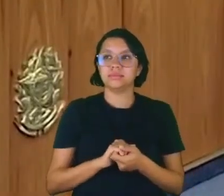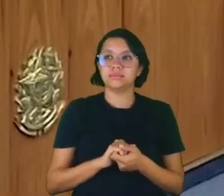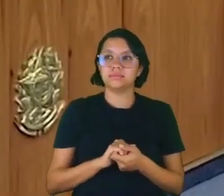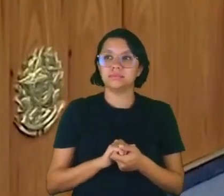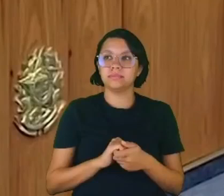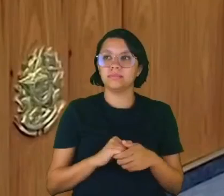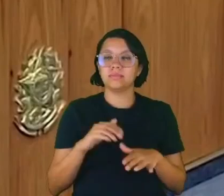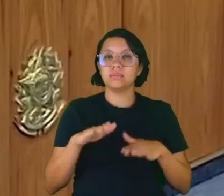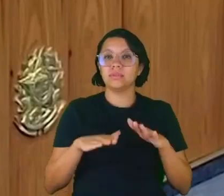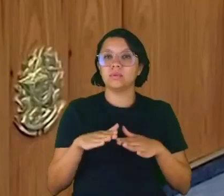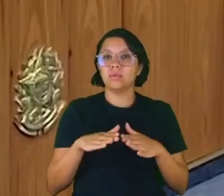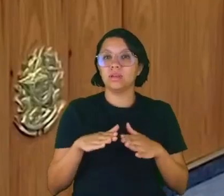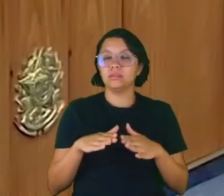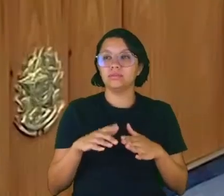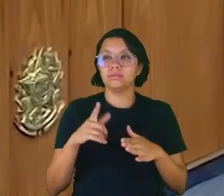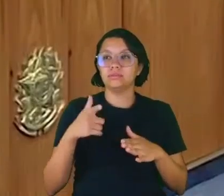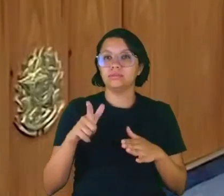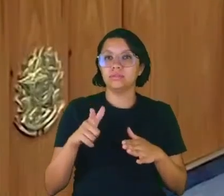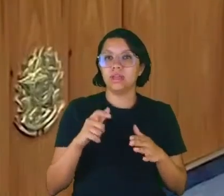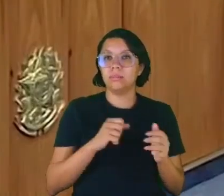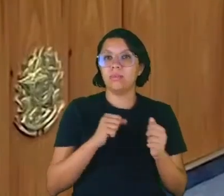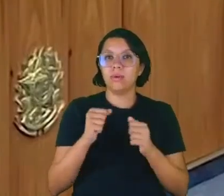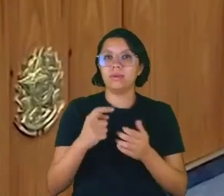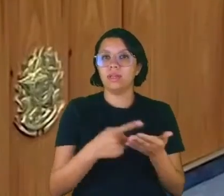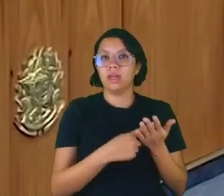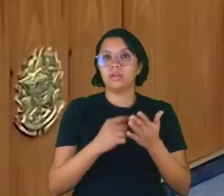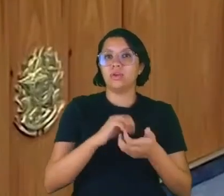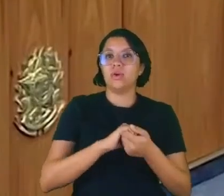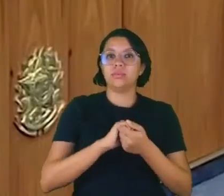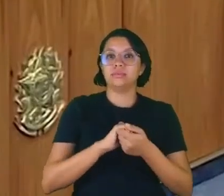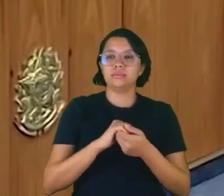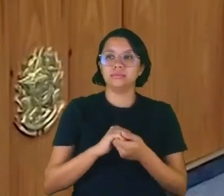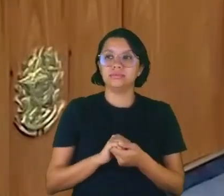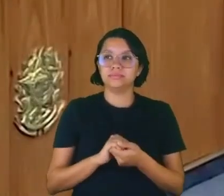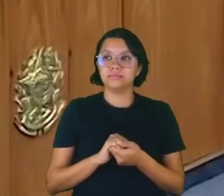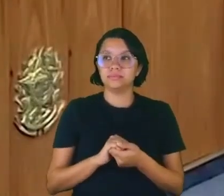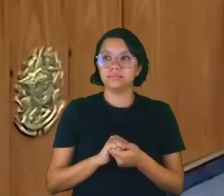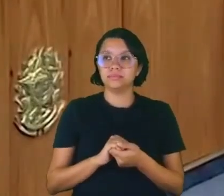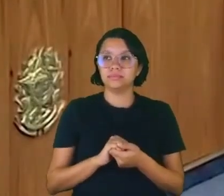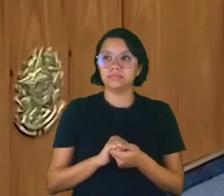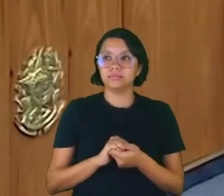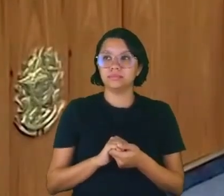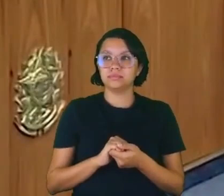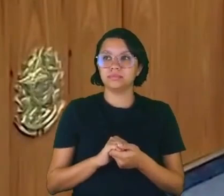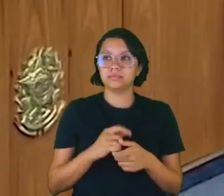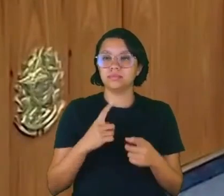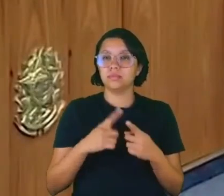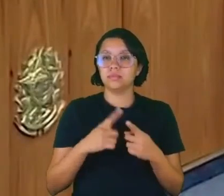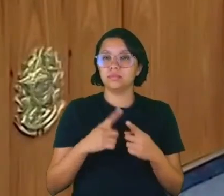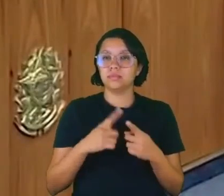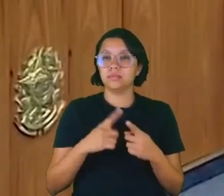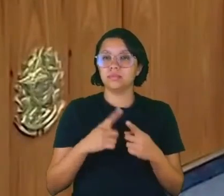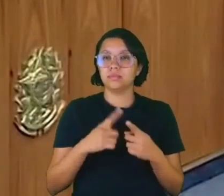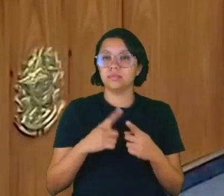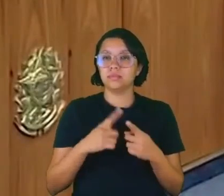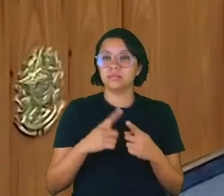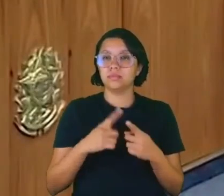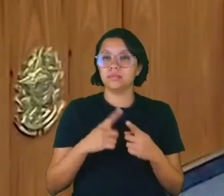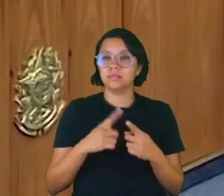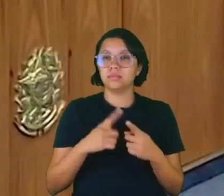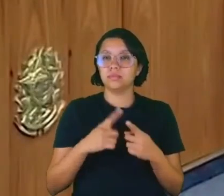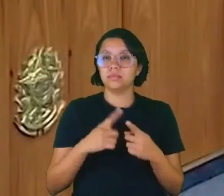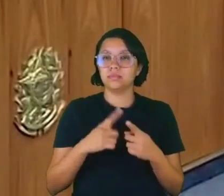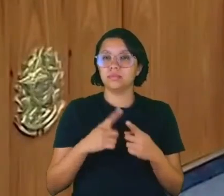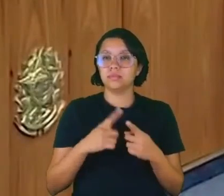enquanto não sai a possibilidade de conciliação, né? E aí o Marco Buz é espetacular para isso. Olha para a